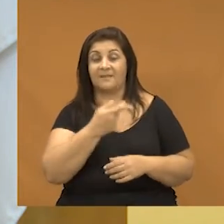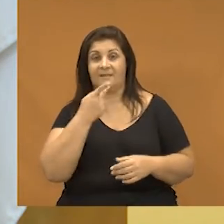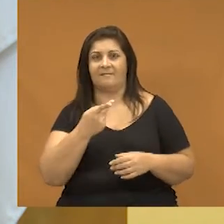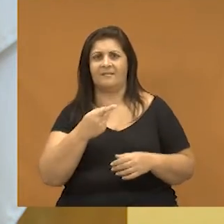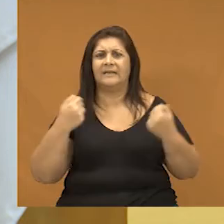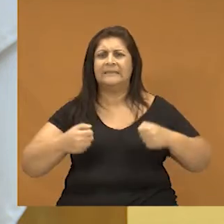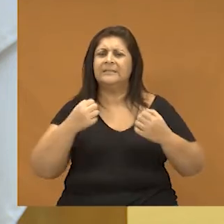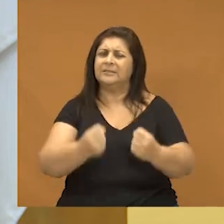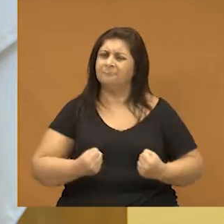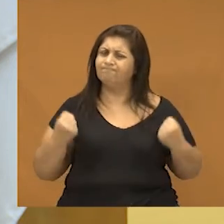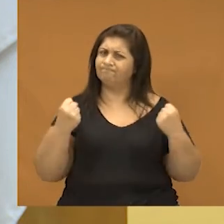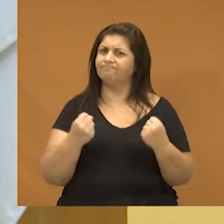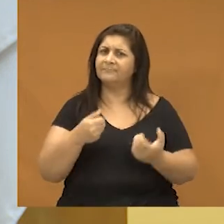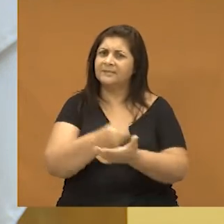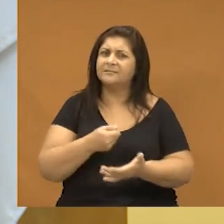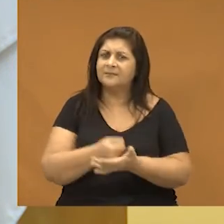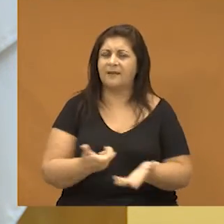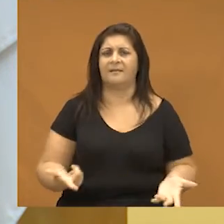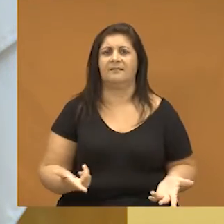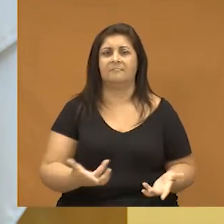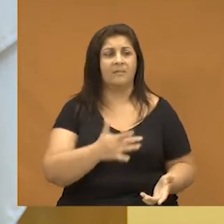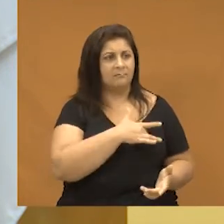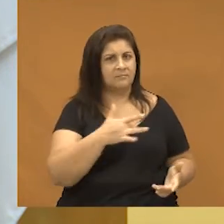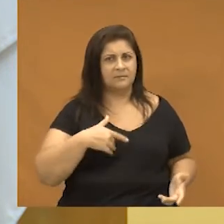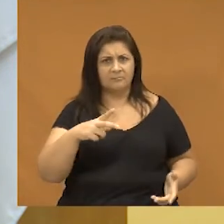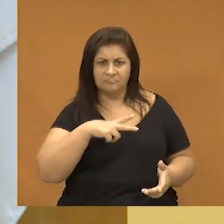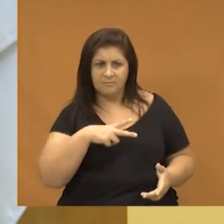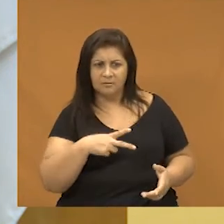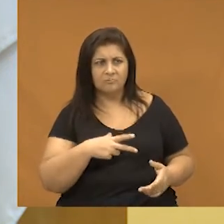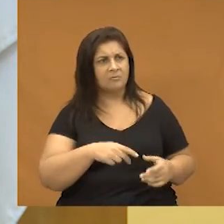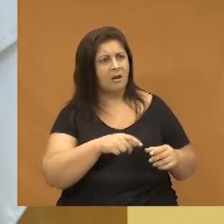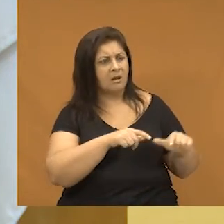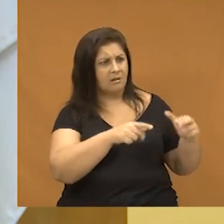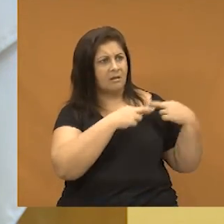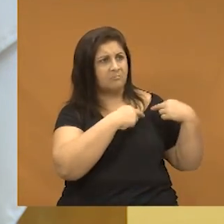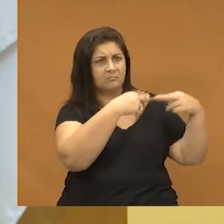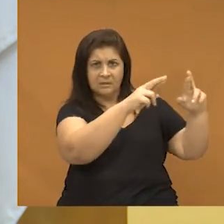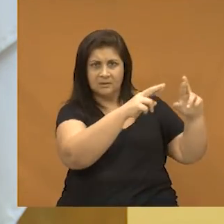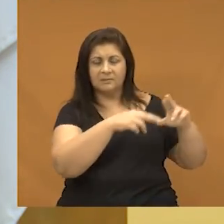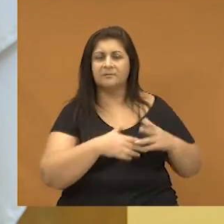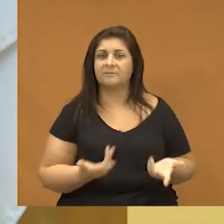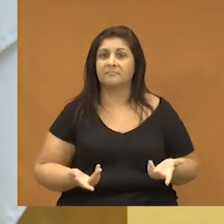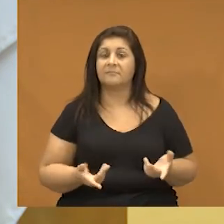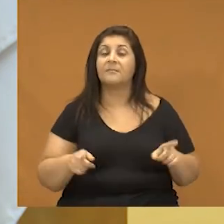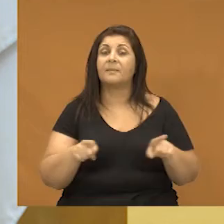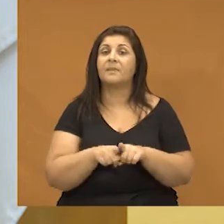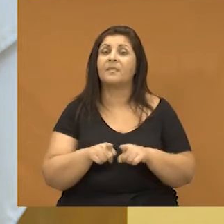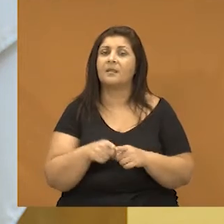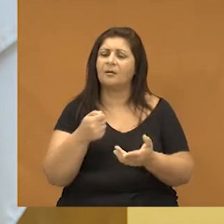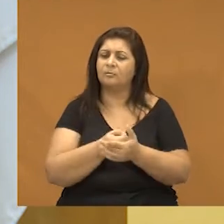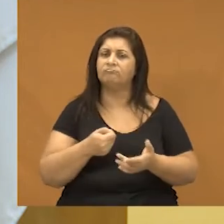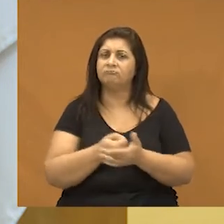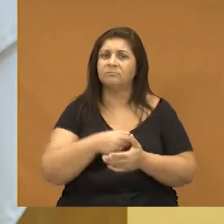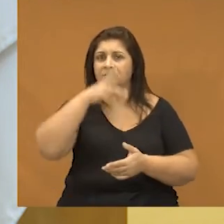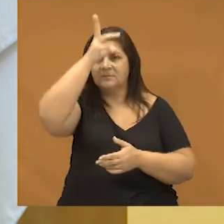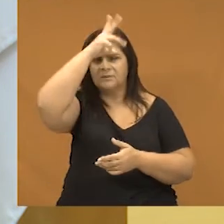tem que lutar para que as operadoras de convênio cumpram com o seu papel, eles também fazem a luta para que a prefeitura, o poder